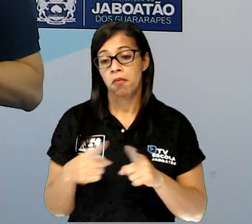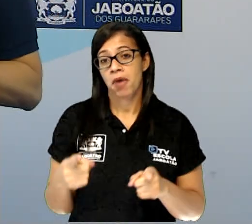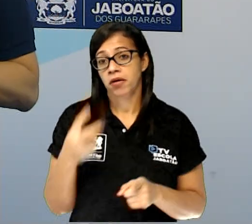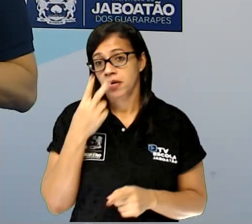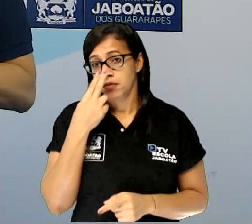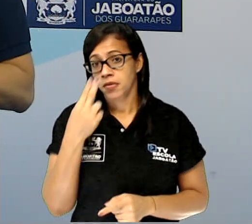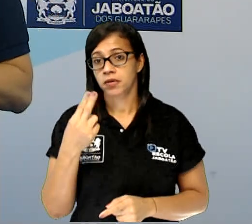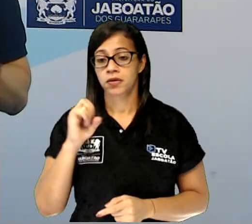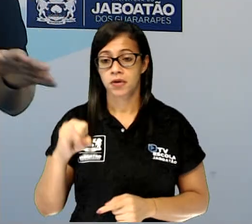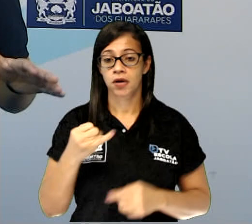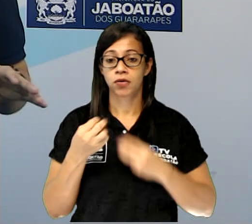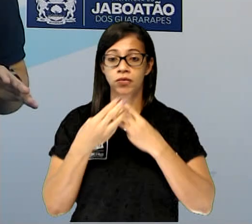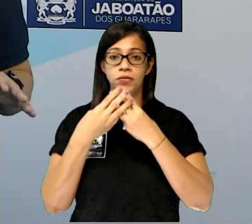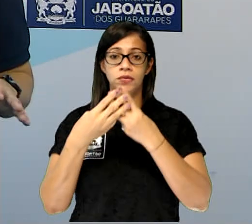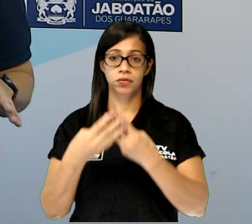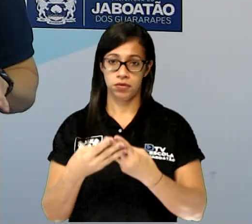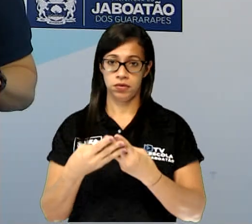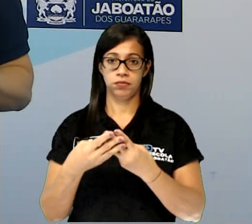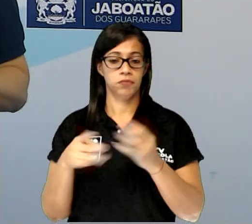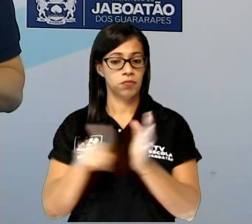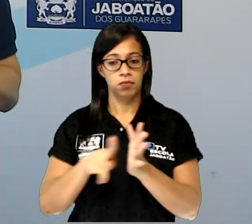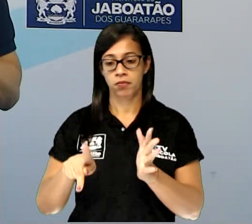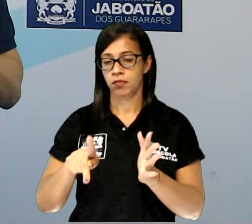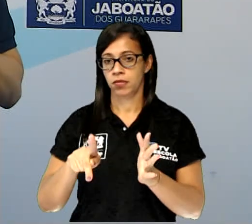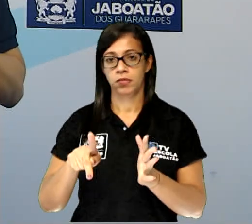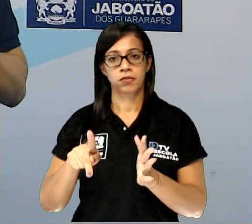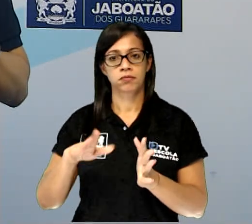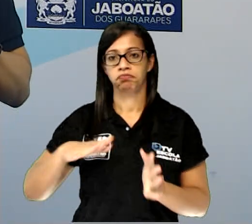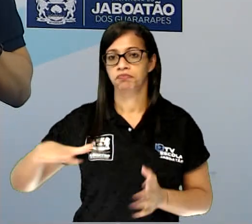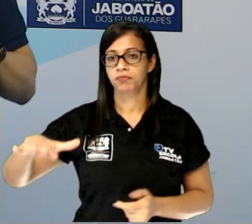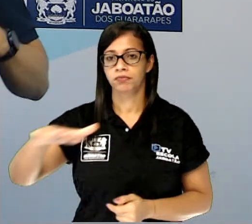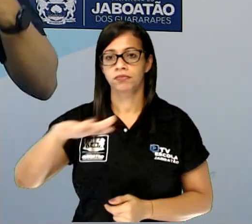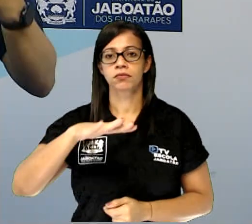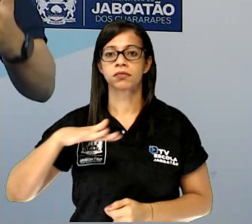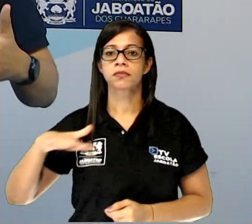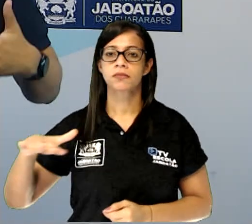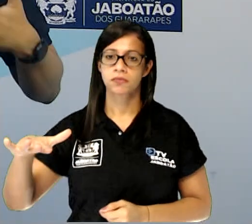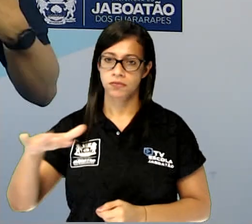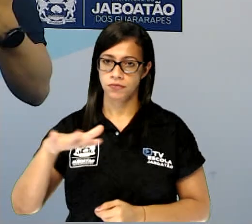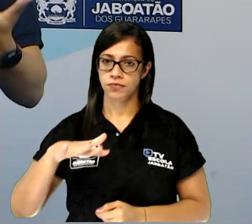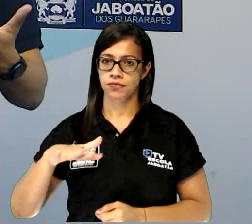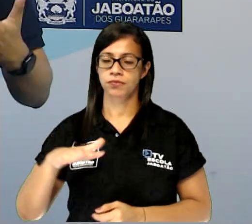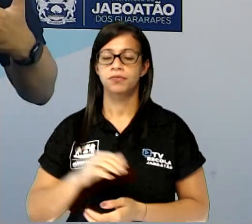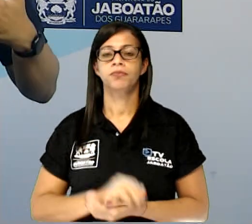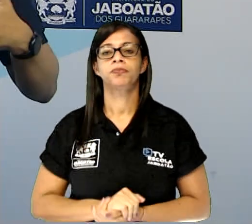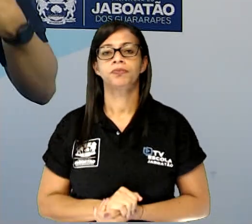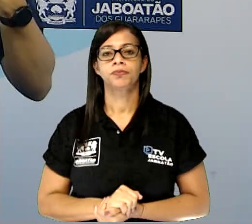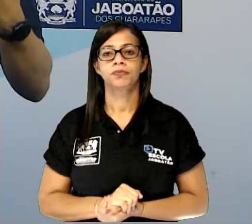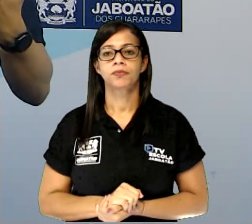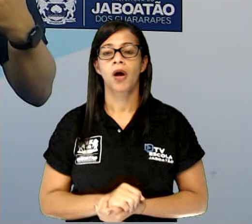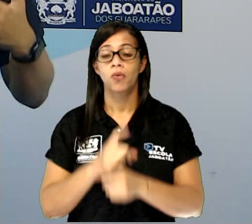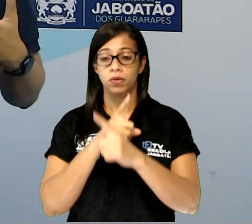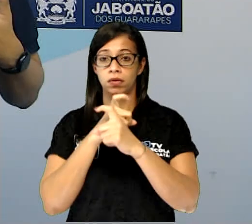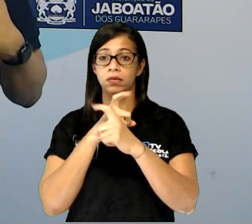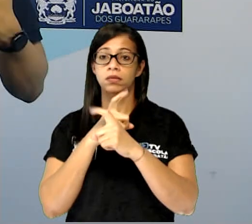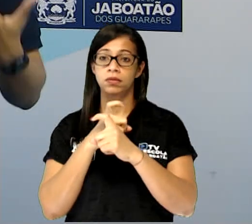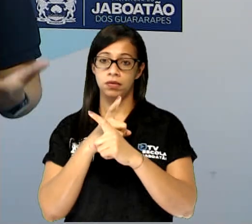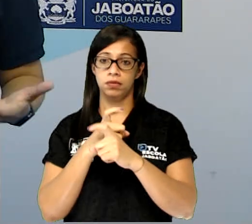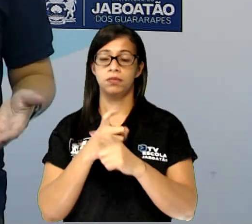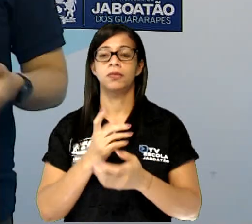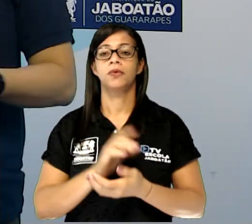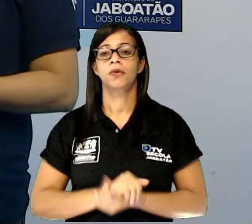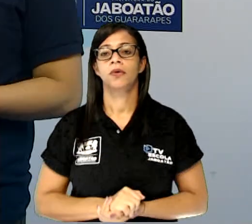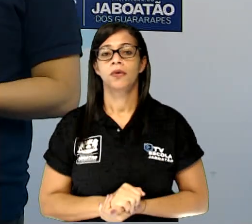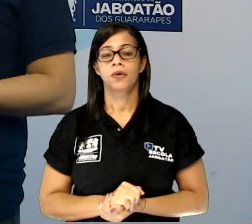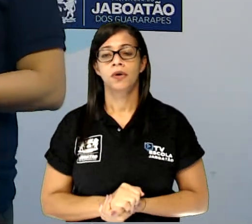essa pessoa ela já não é mais considerada ariana. Tá? O nazismo ele considera que os judeus